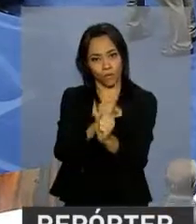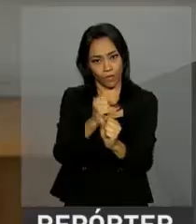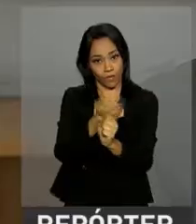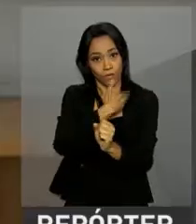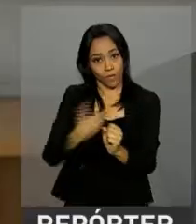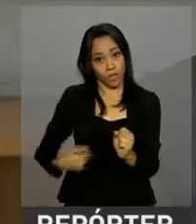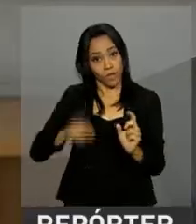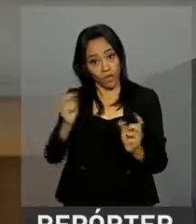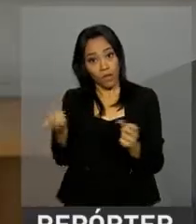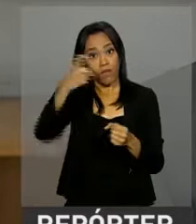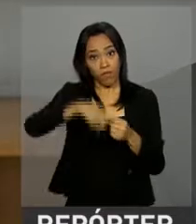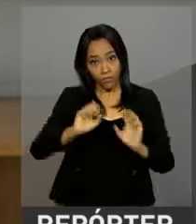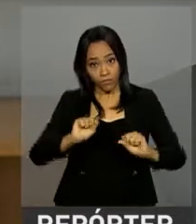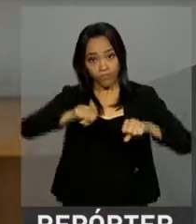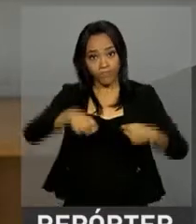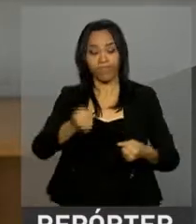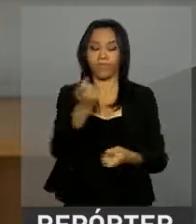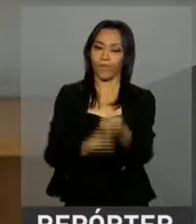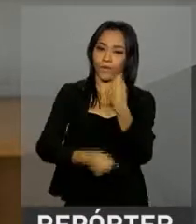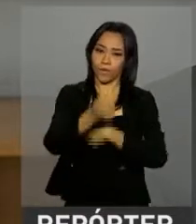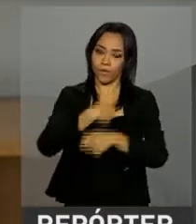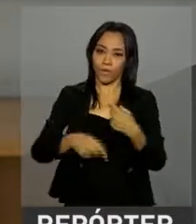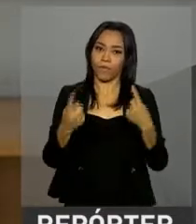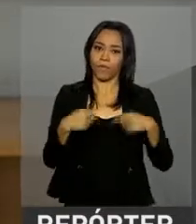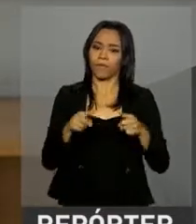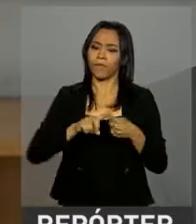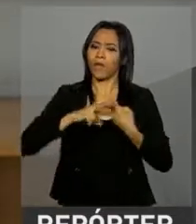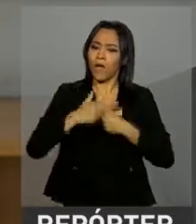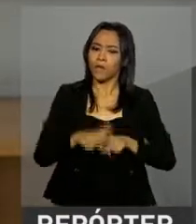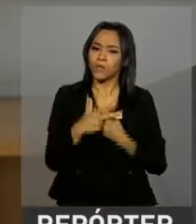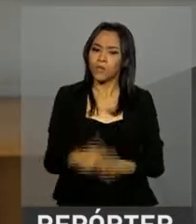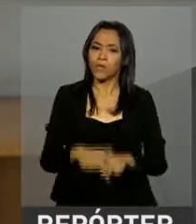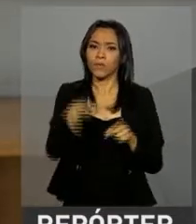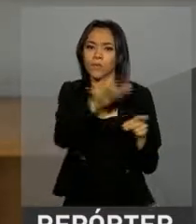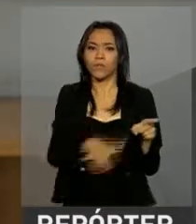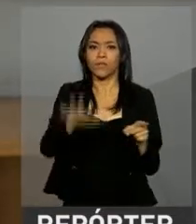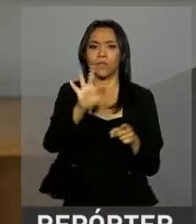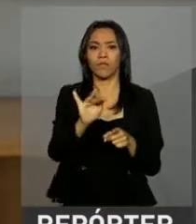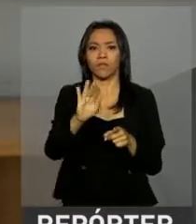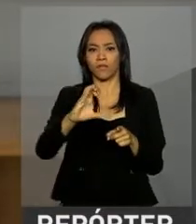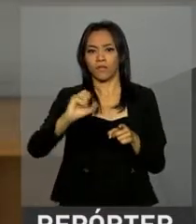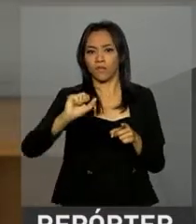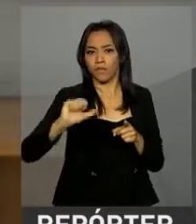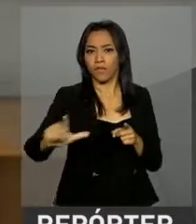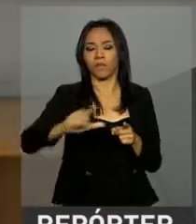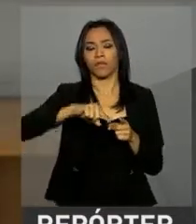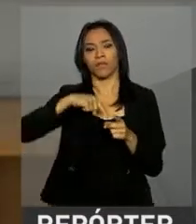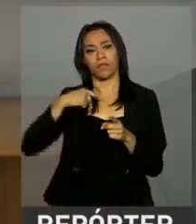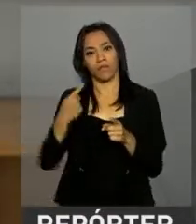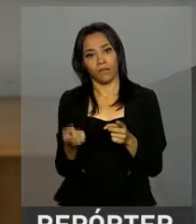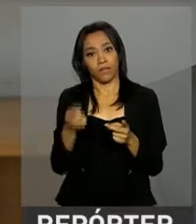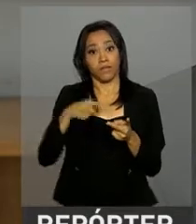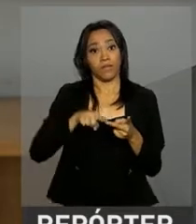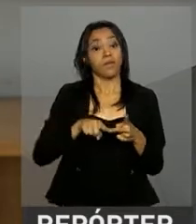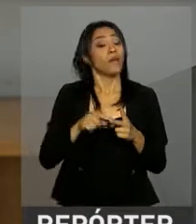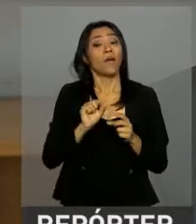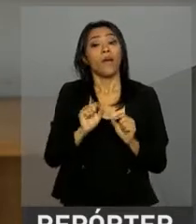econômico. O ajuste fiscal, né, e as reformas que dão sustentabilidade para esse ajuste são